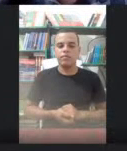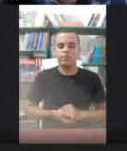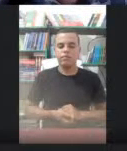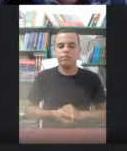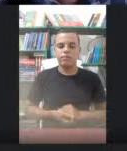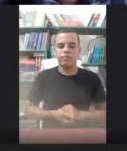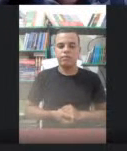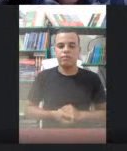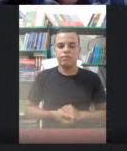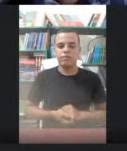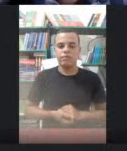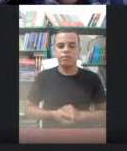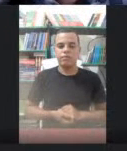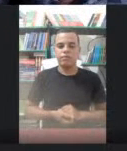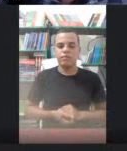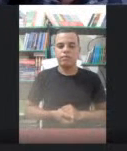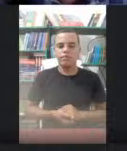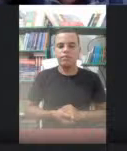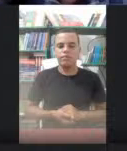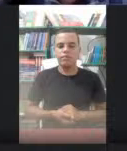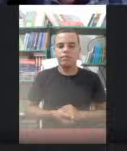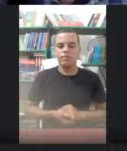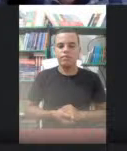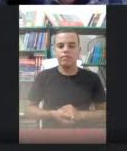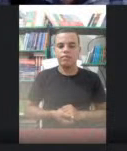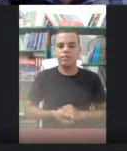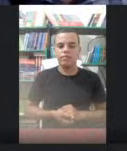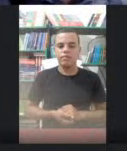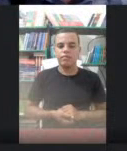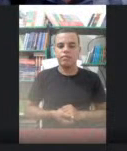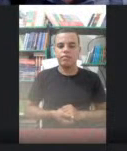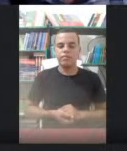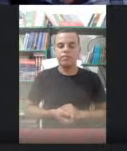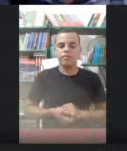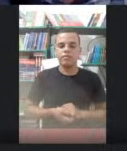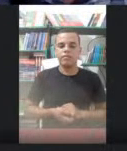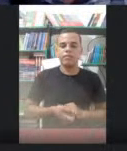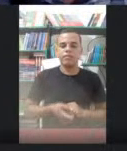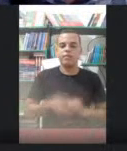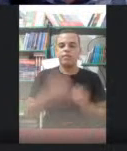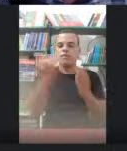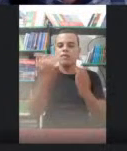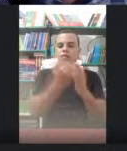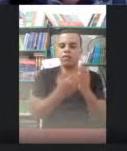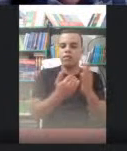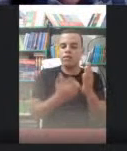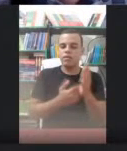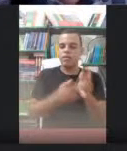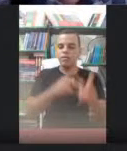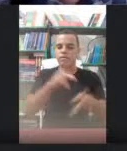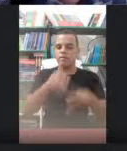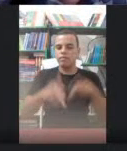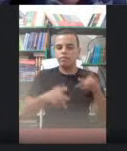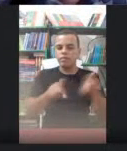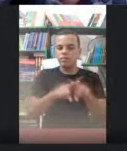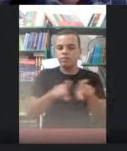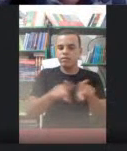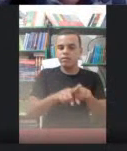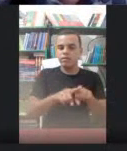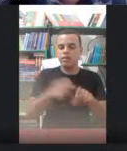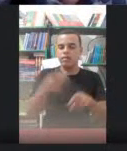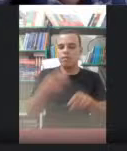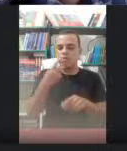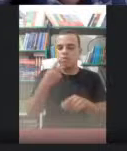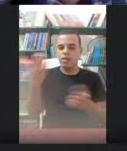entre os programas, entre os projetos, né? Porque como nós somos uma política, né, como eu falei inicialmente, né,